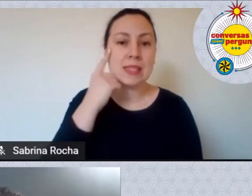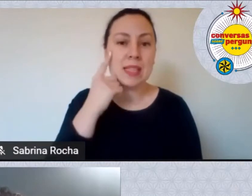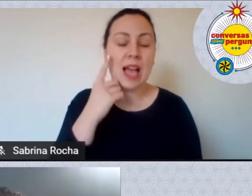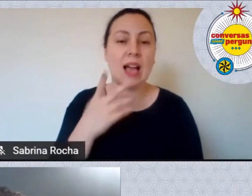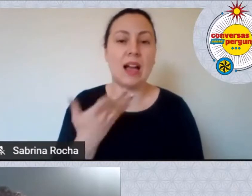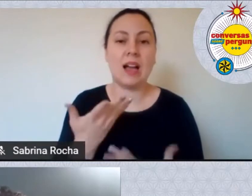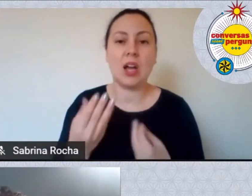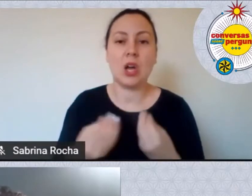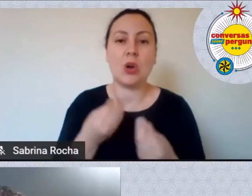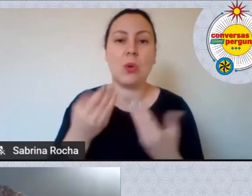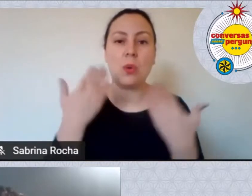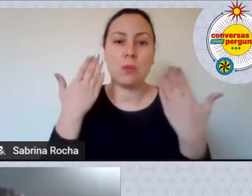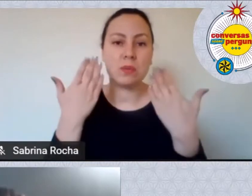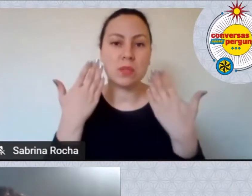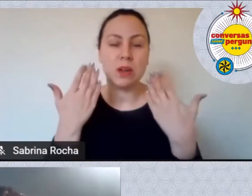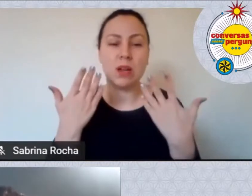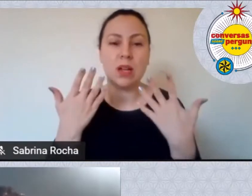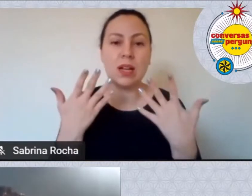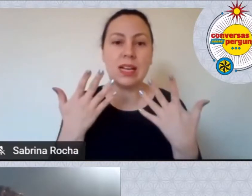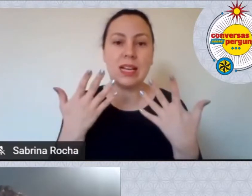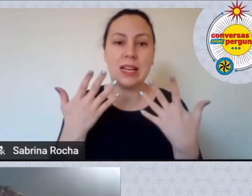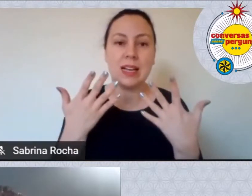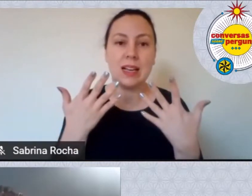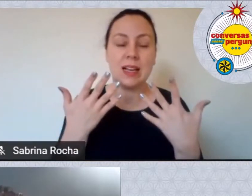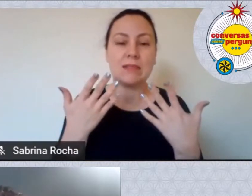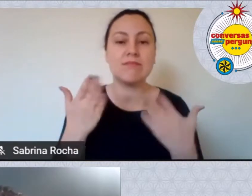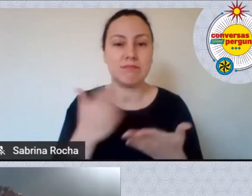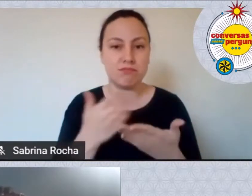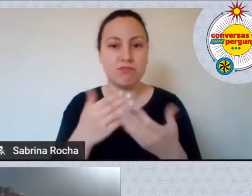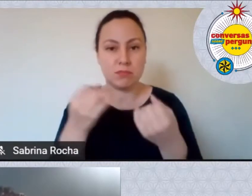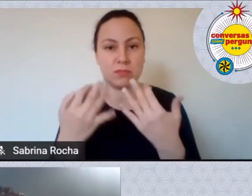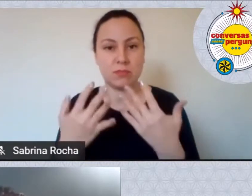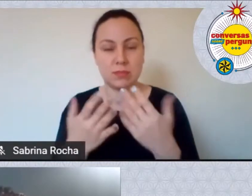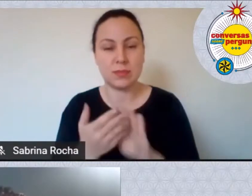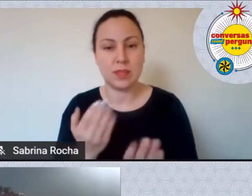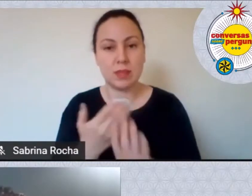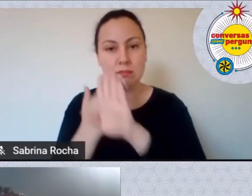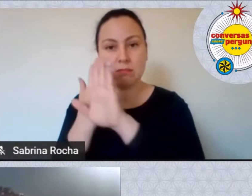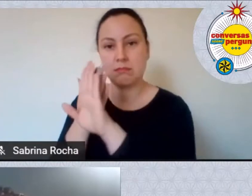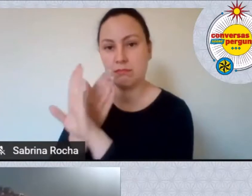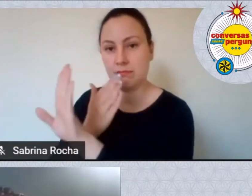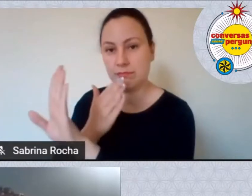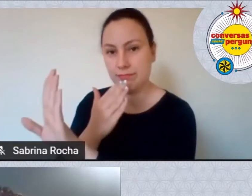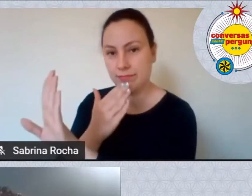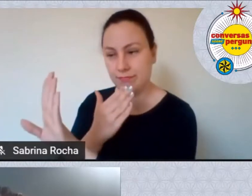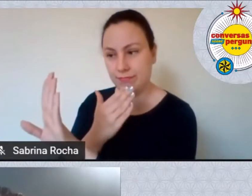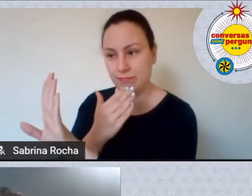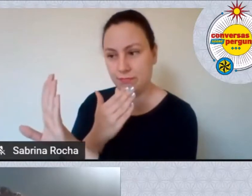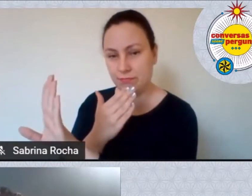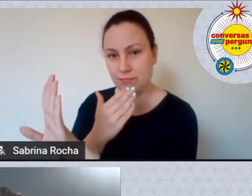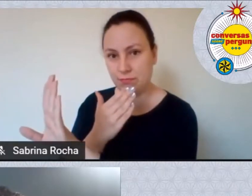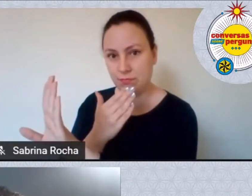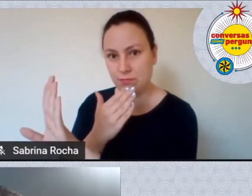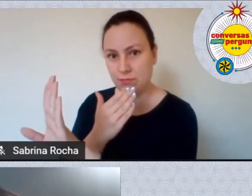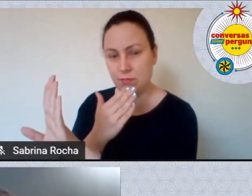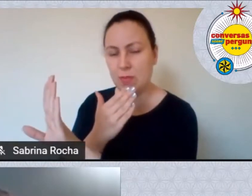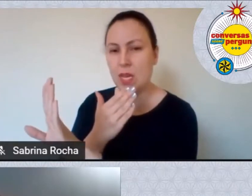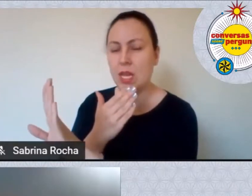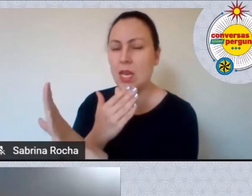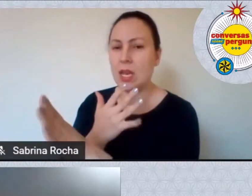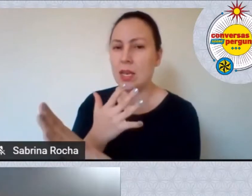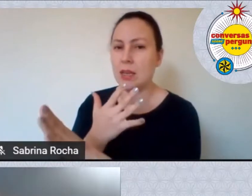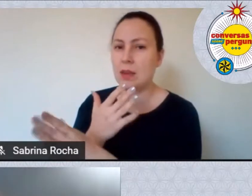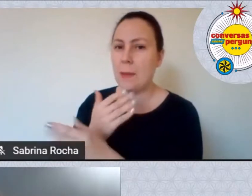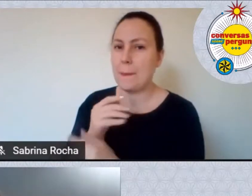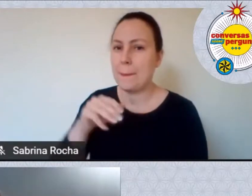você também trata disso, né, nesse livro, que um isolamento social a médio e longo prazo, como